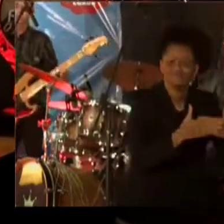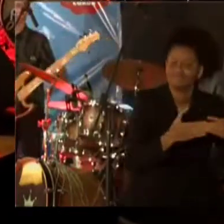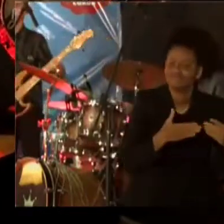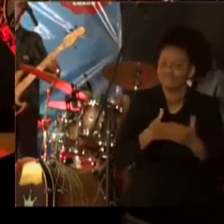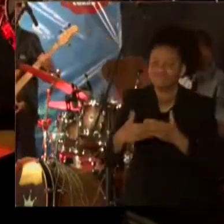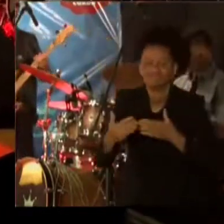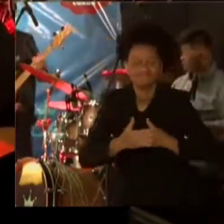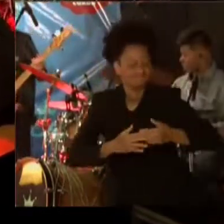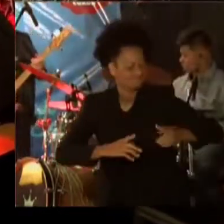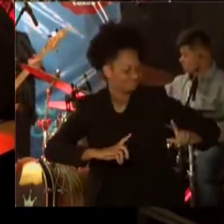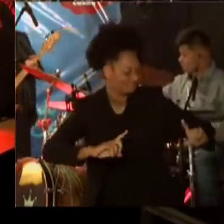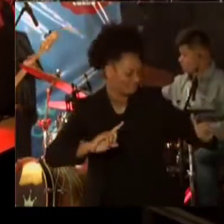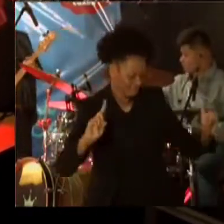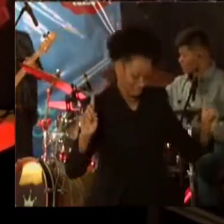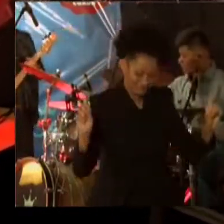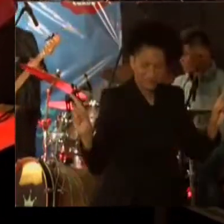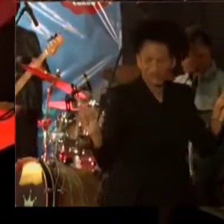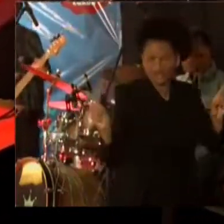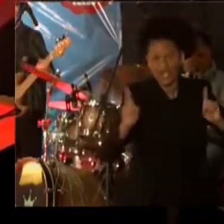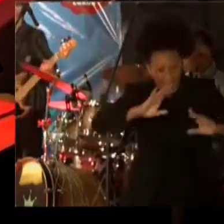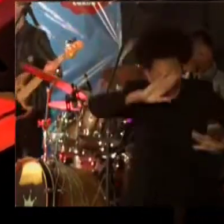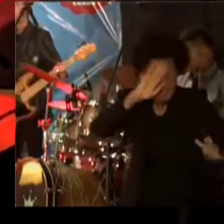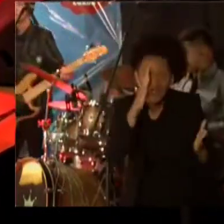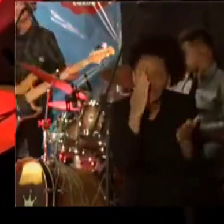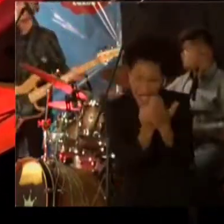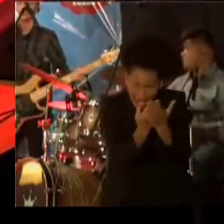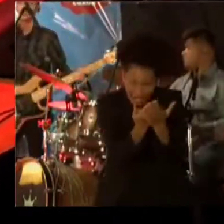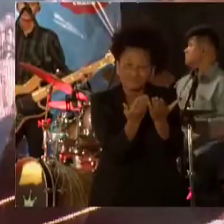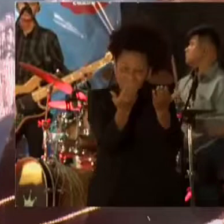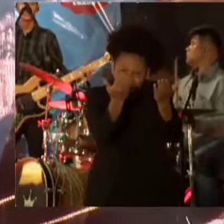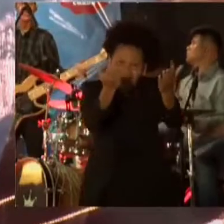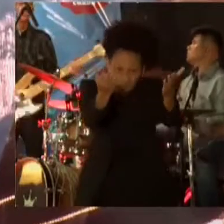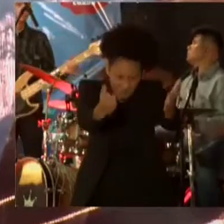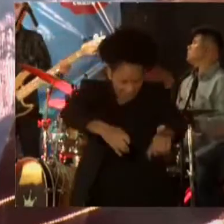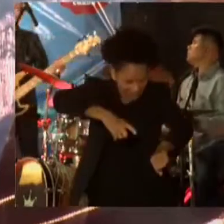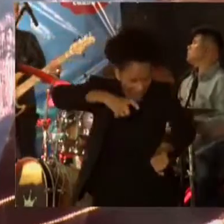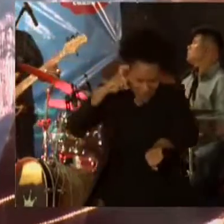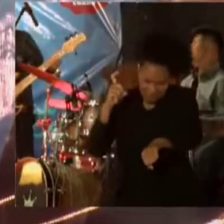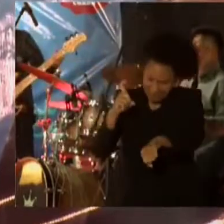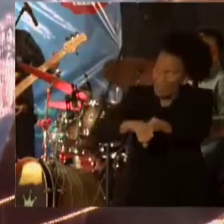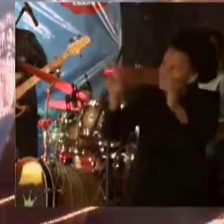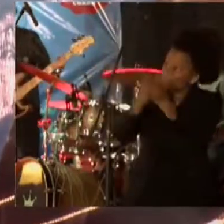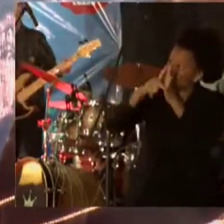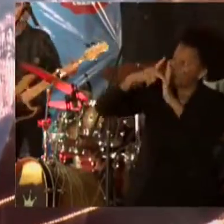Nada em vão. Acredite nisso.